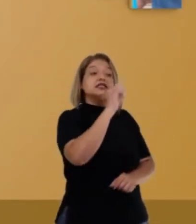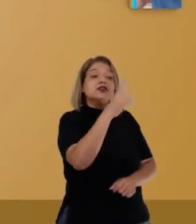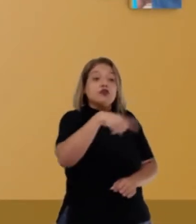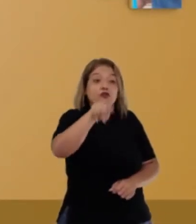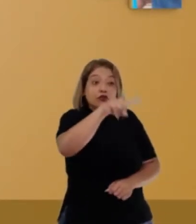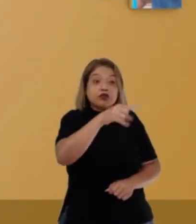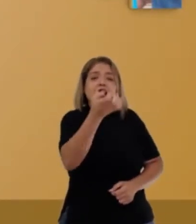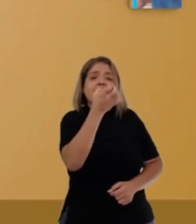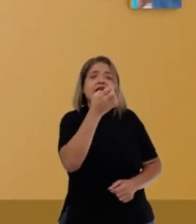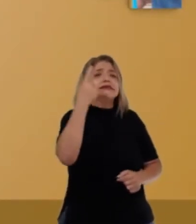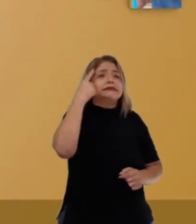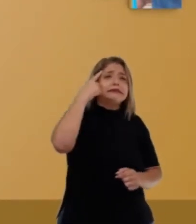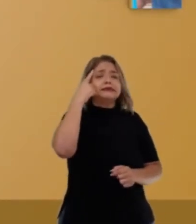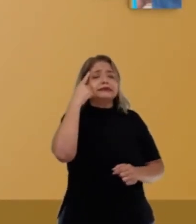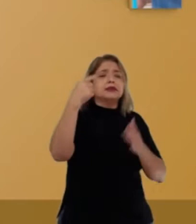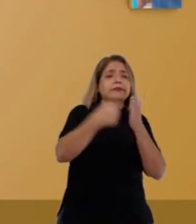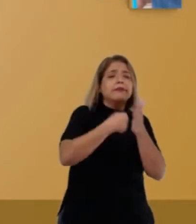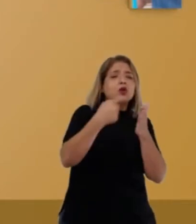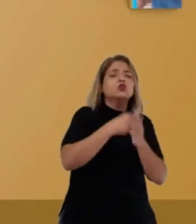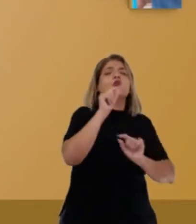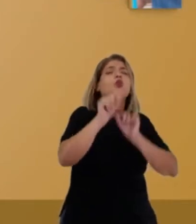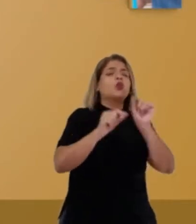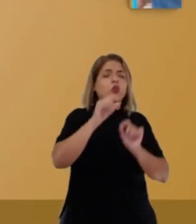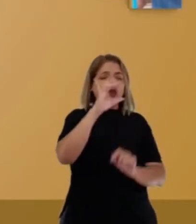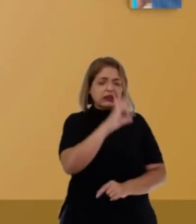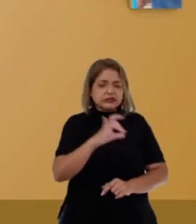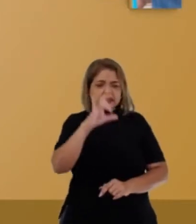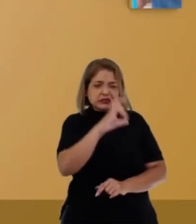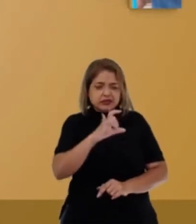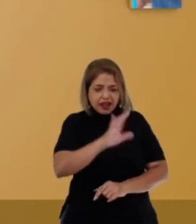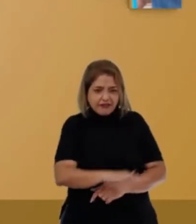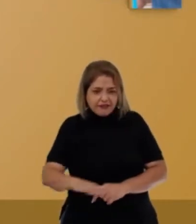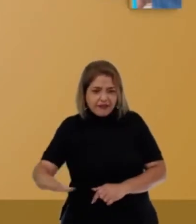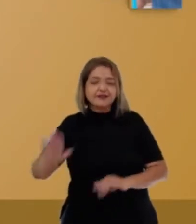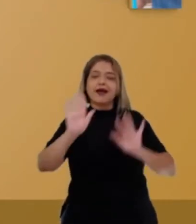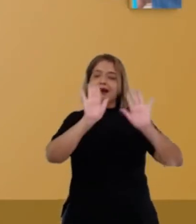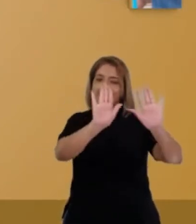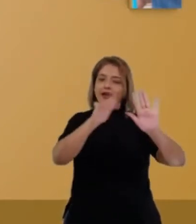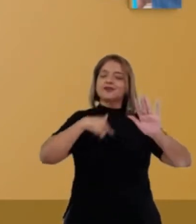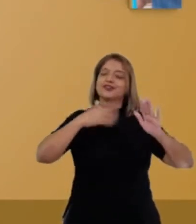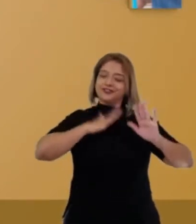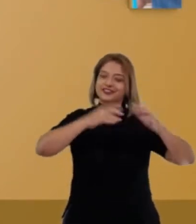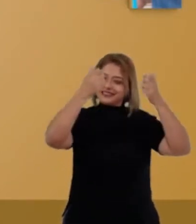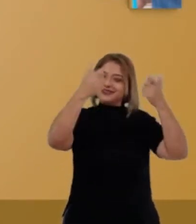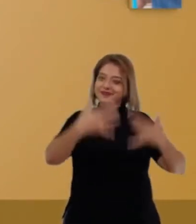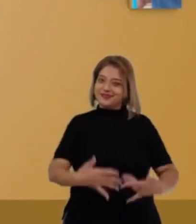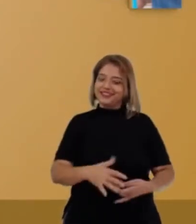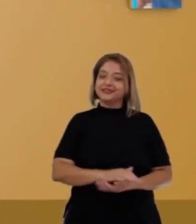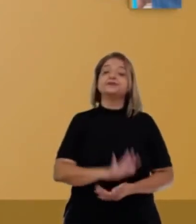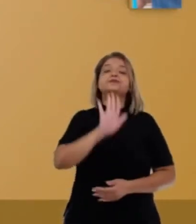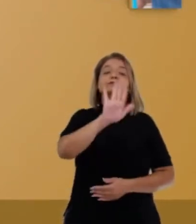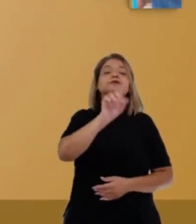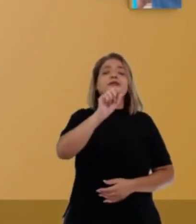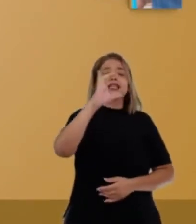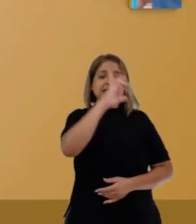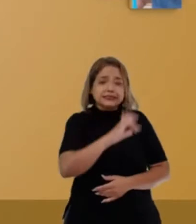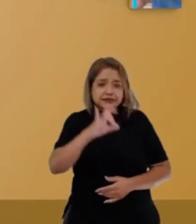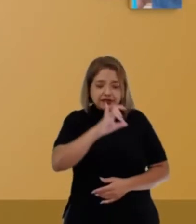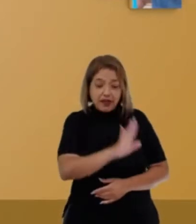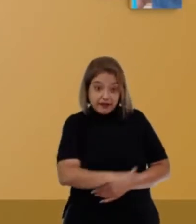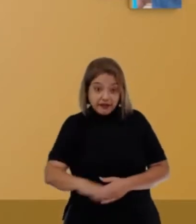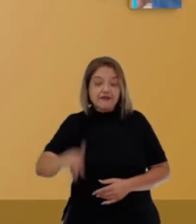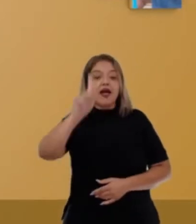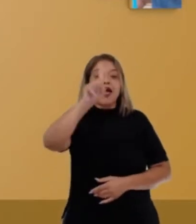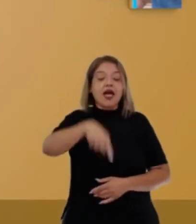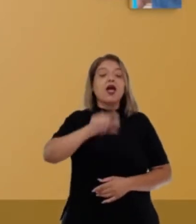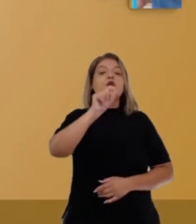você estivesse perguntando o que é ciclo da infância, calma, que eu já vou te explicar. Olha só. Ciclo da infância se